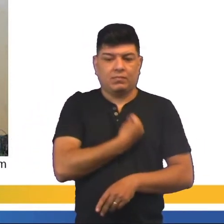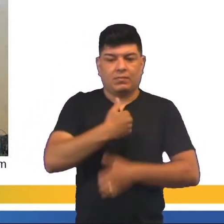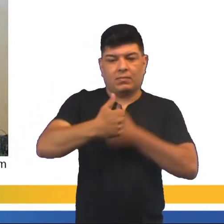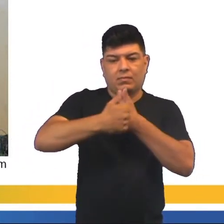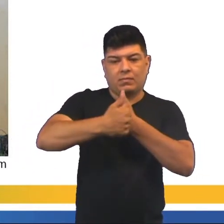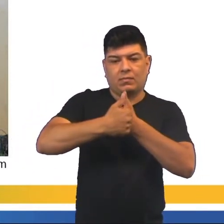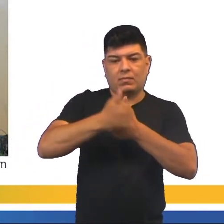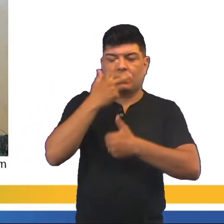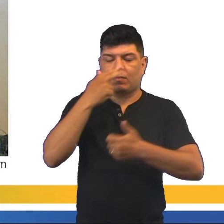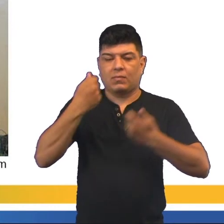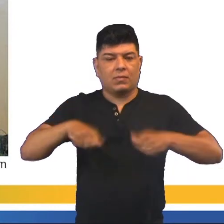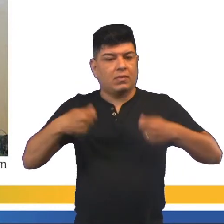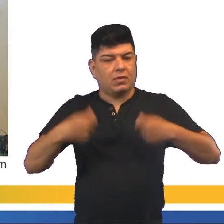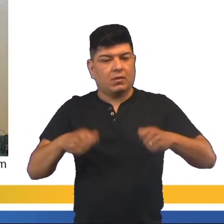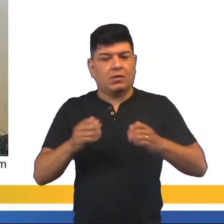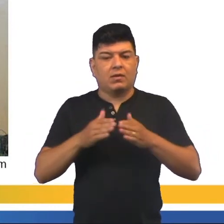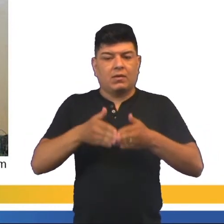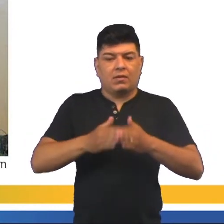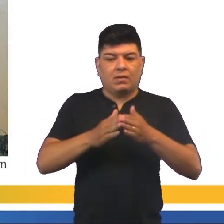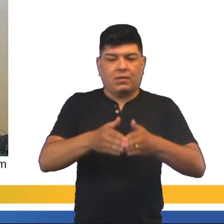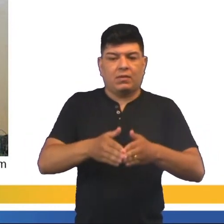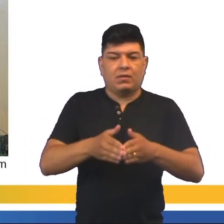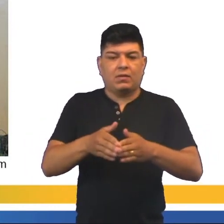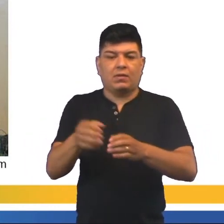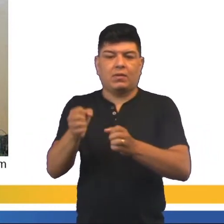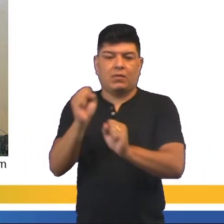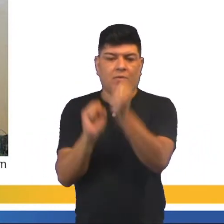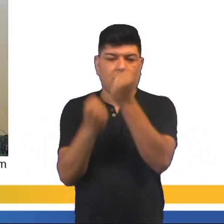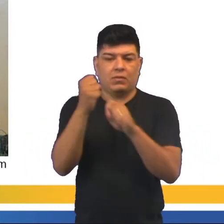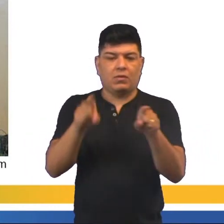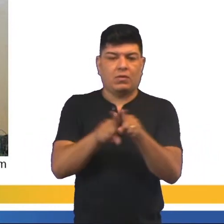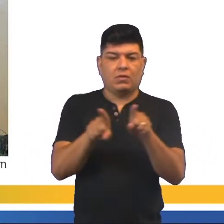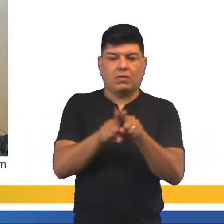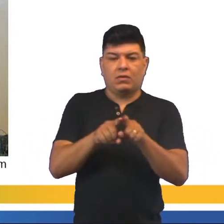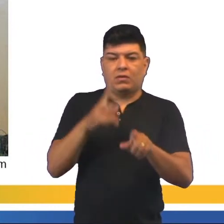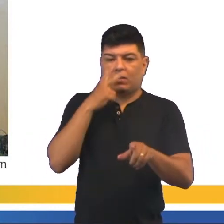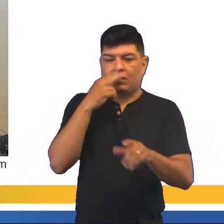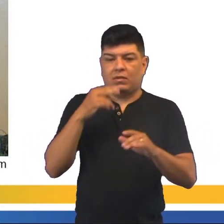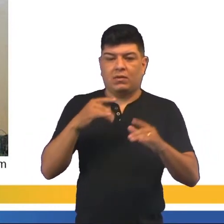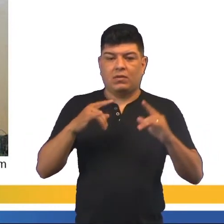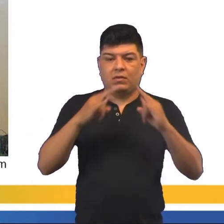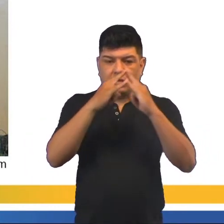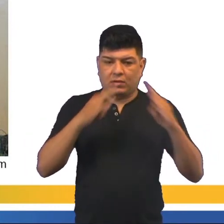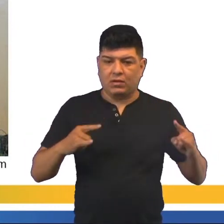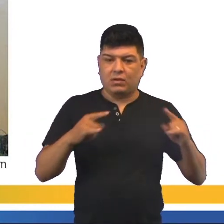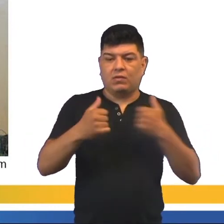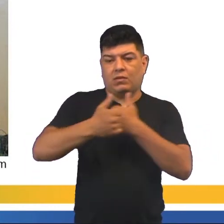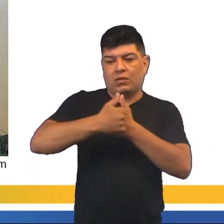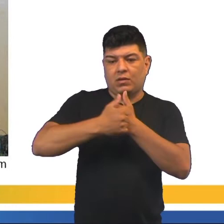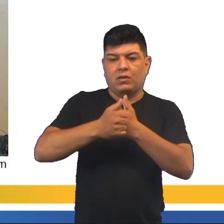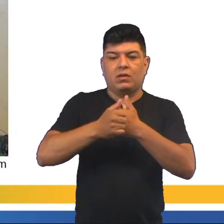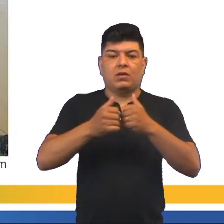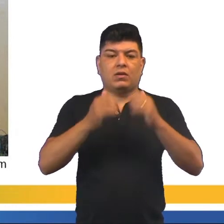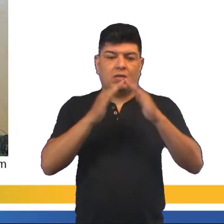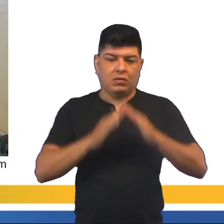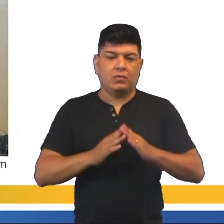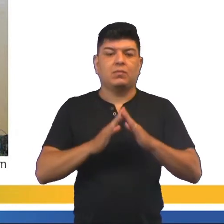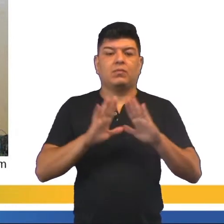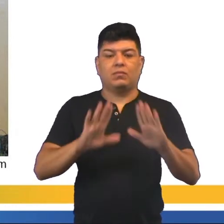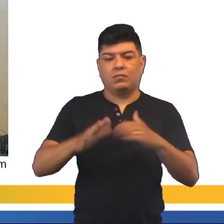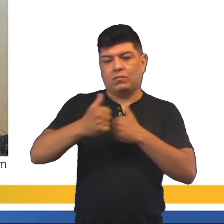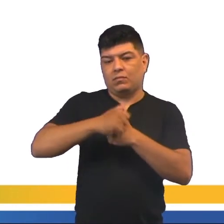margem, que ainda dependem da sua canoa, do seu motor de polpa, e as vilas e cidades acreanas que estão localizadas às